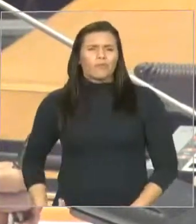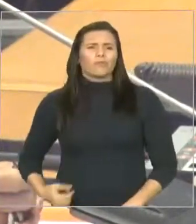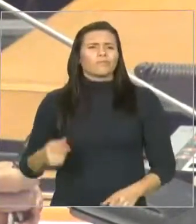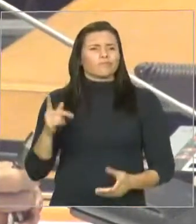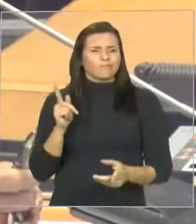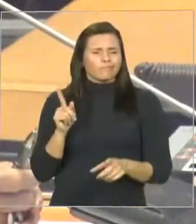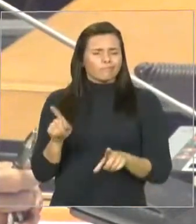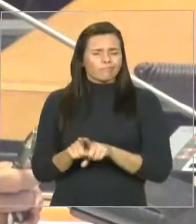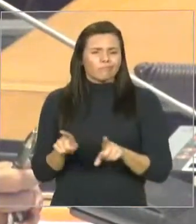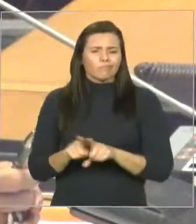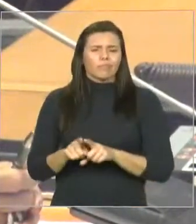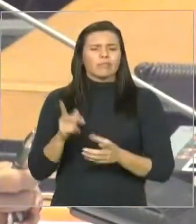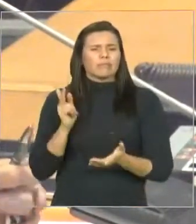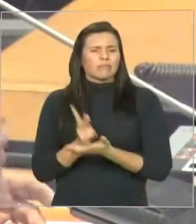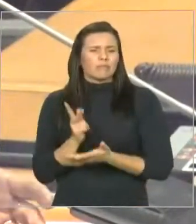Estado